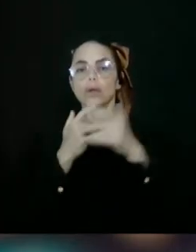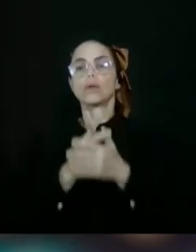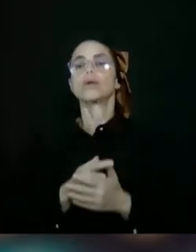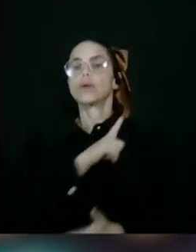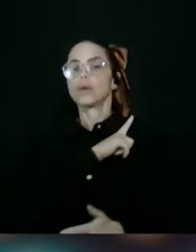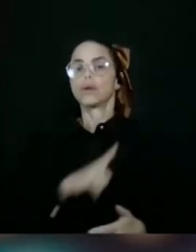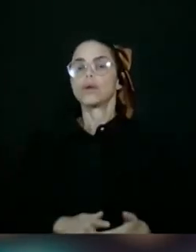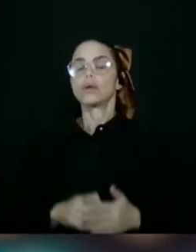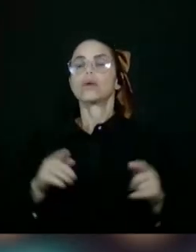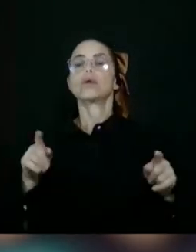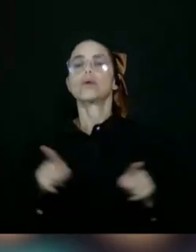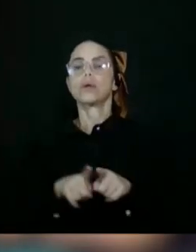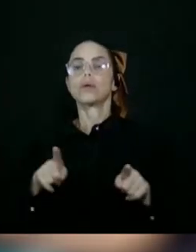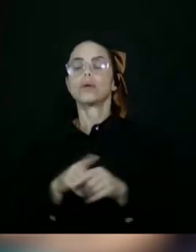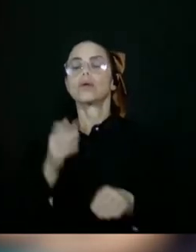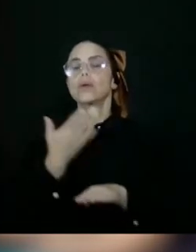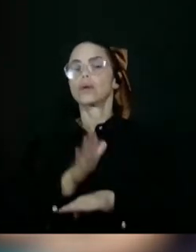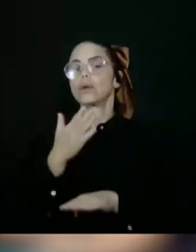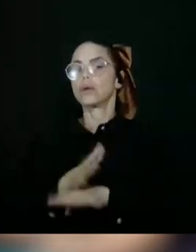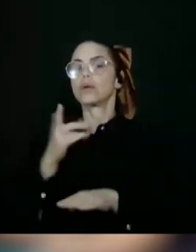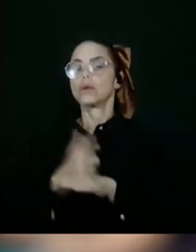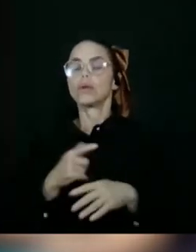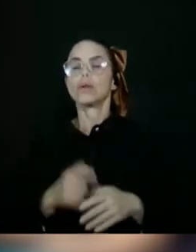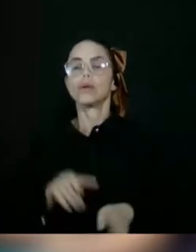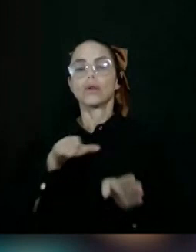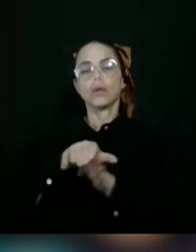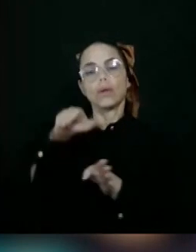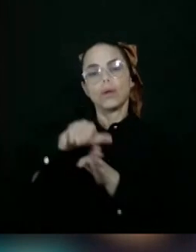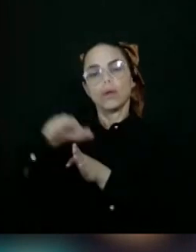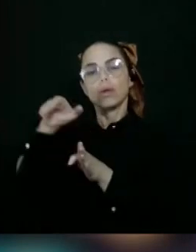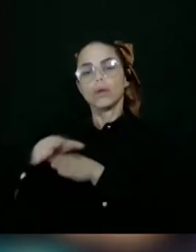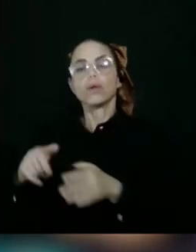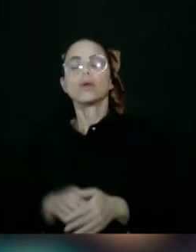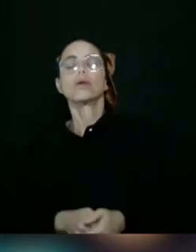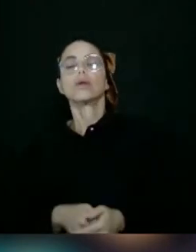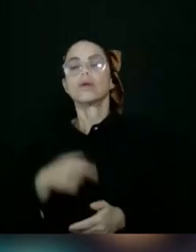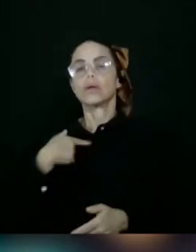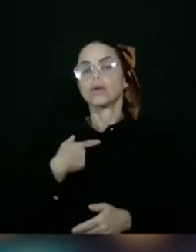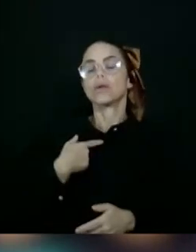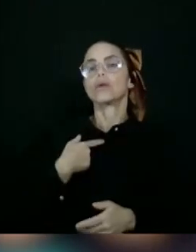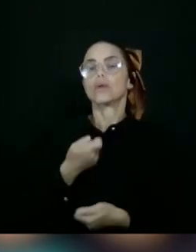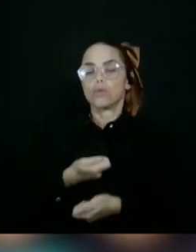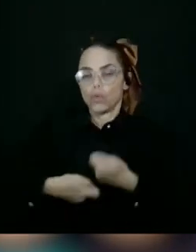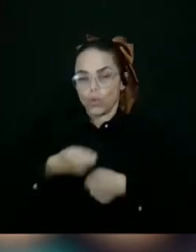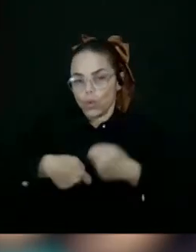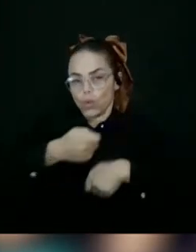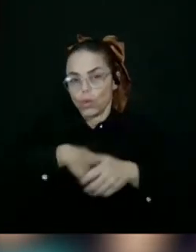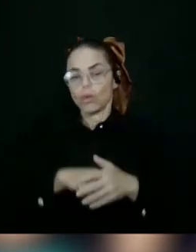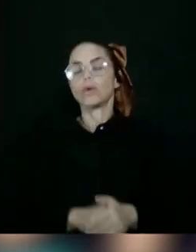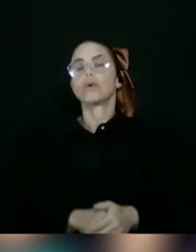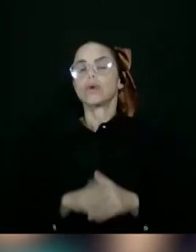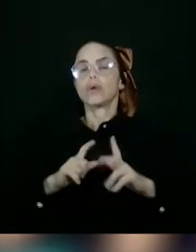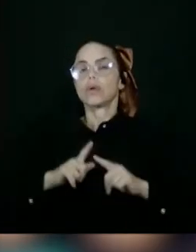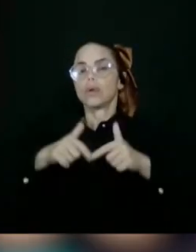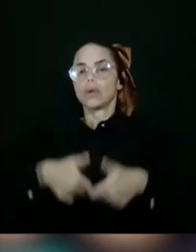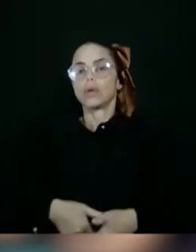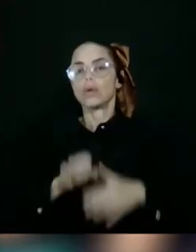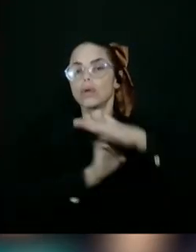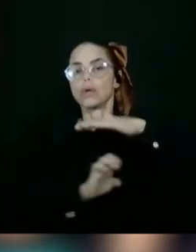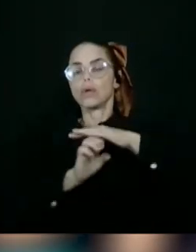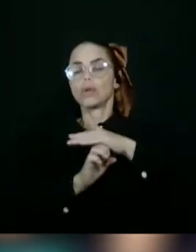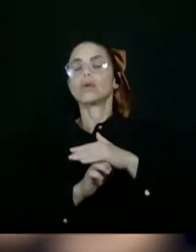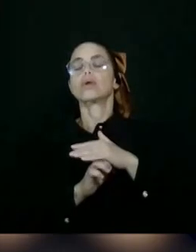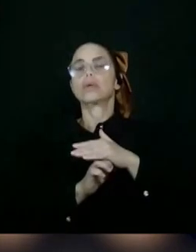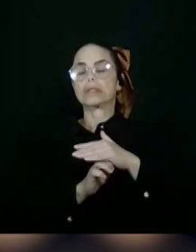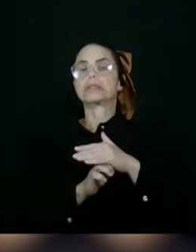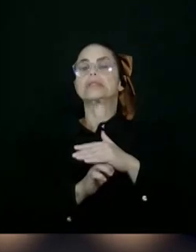com a participação de conselheiros consultivos e de administração que atuam em empresas de médio e grande